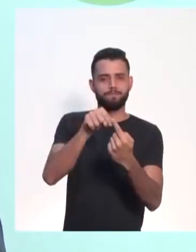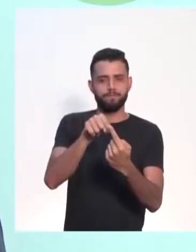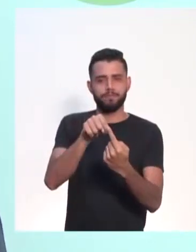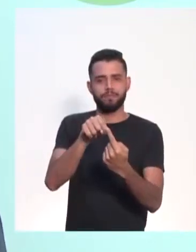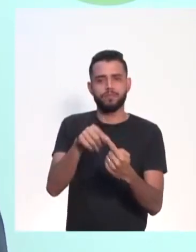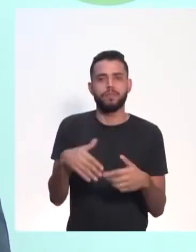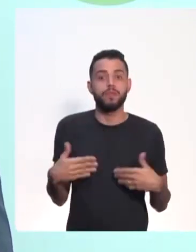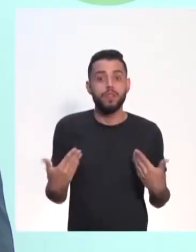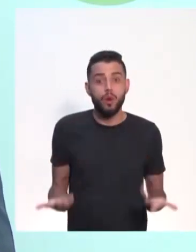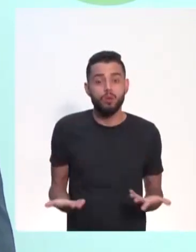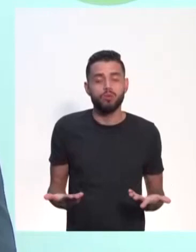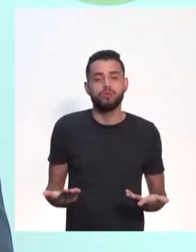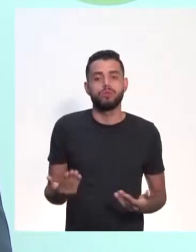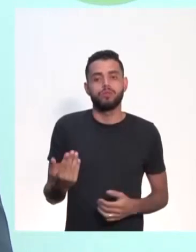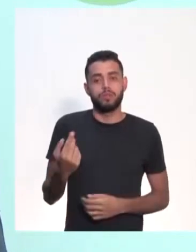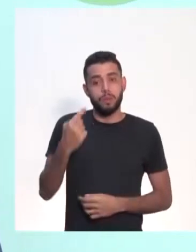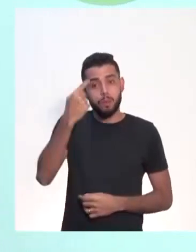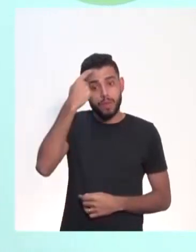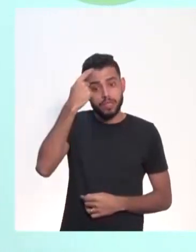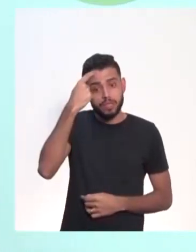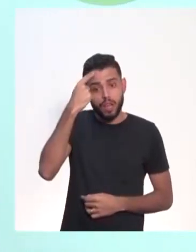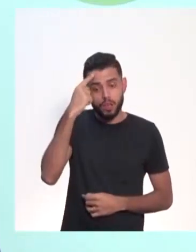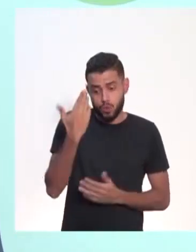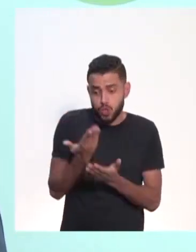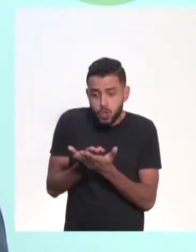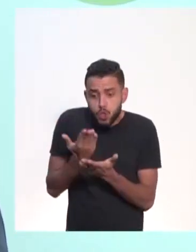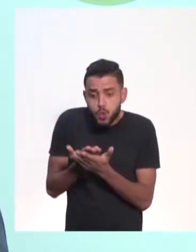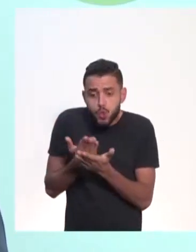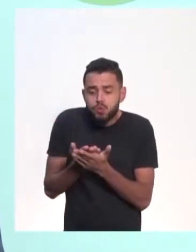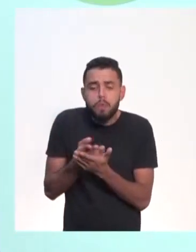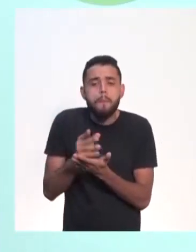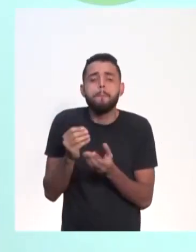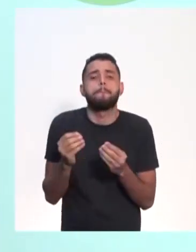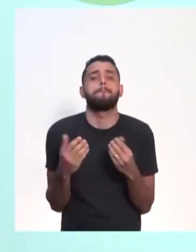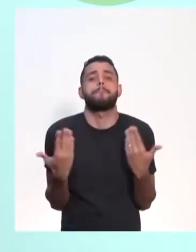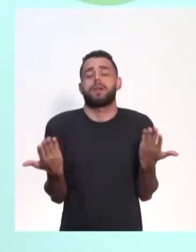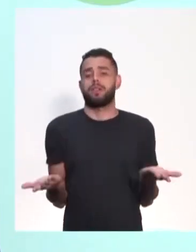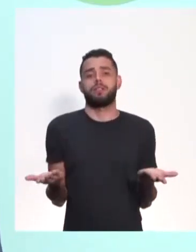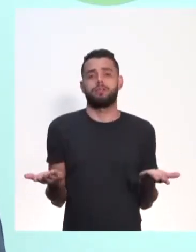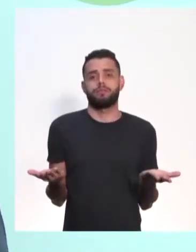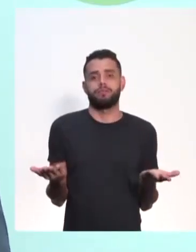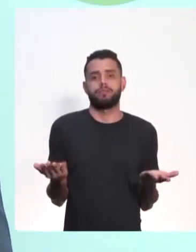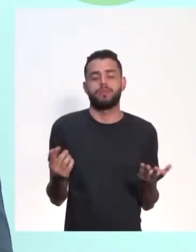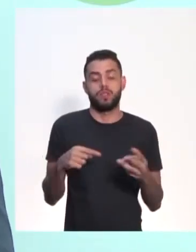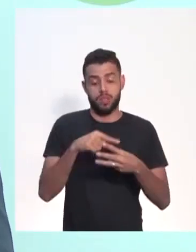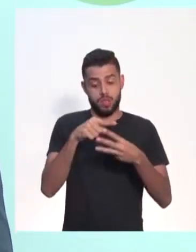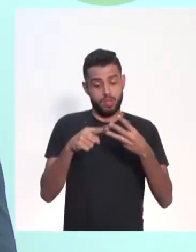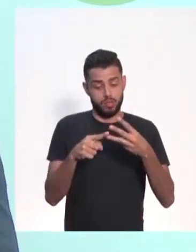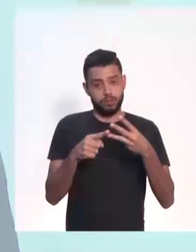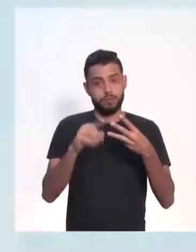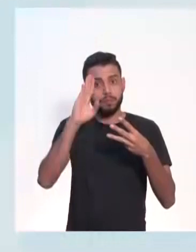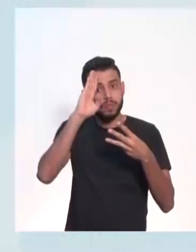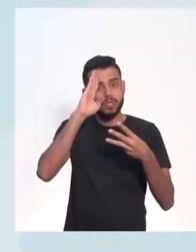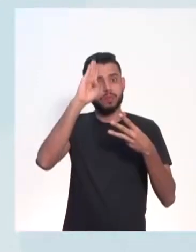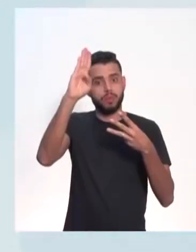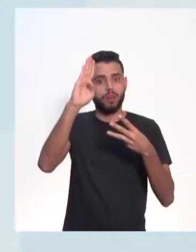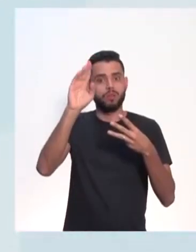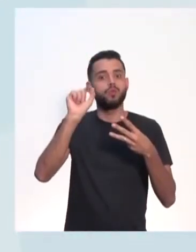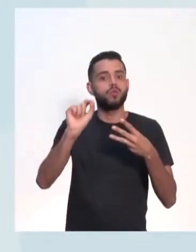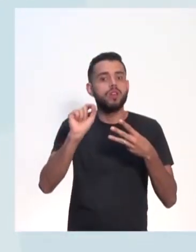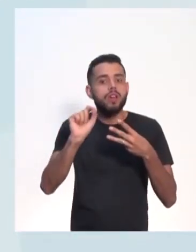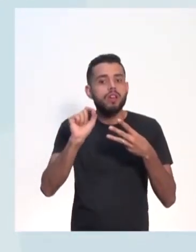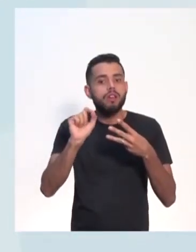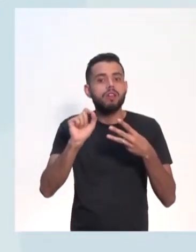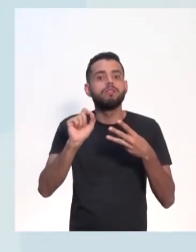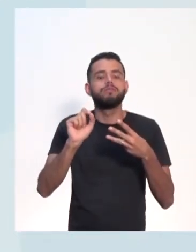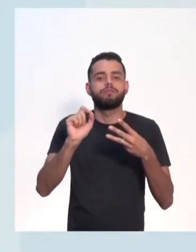está perguntando qual é o motivo do meu estudo. E são 3 pontos principais. A gente fala dos motivos de estudar quando a